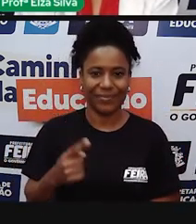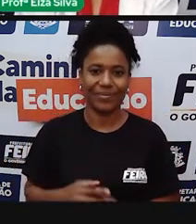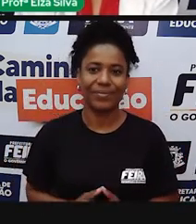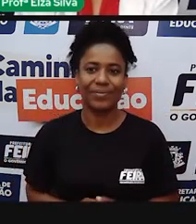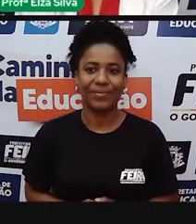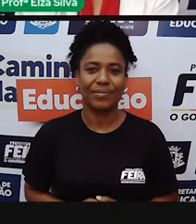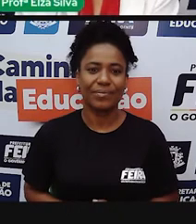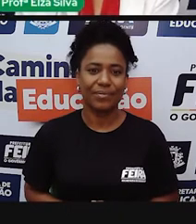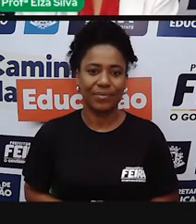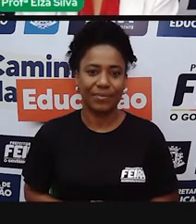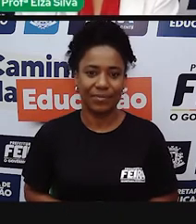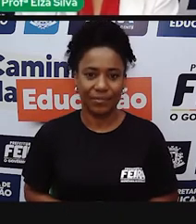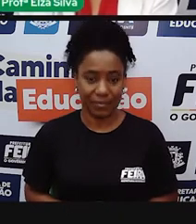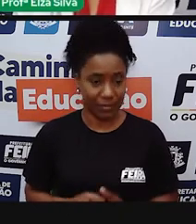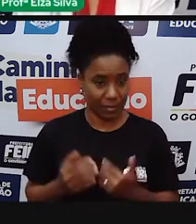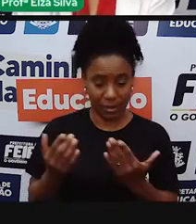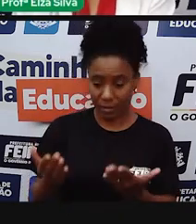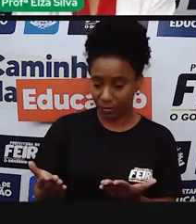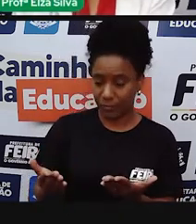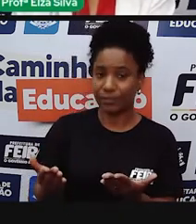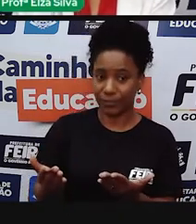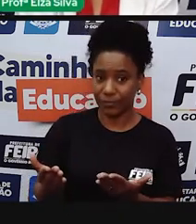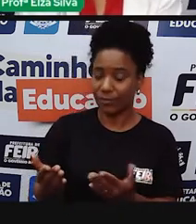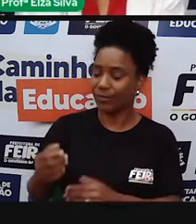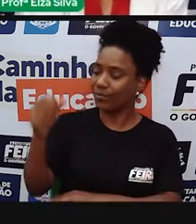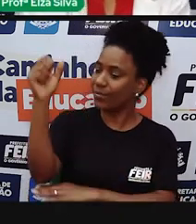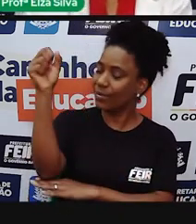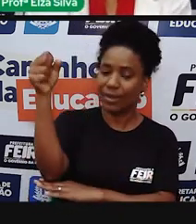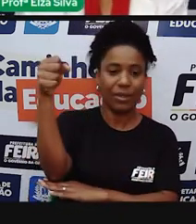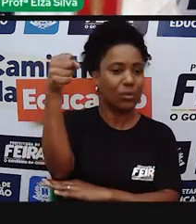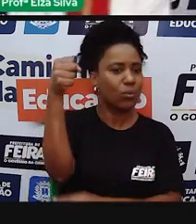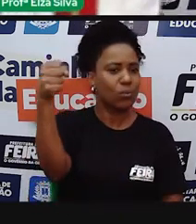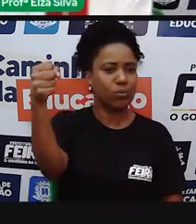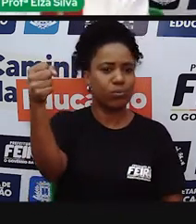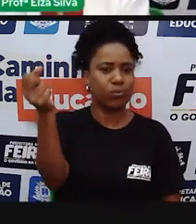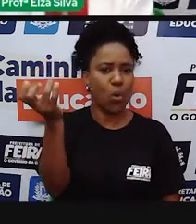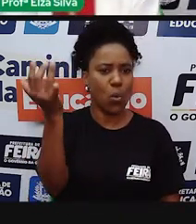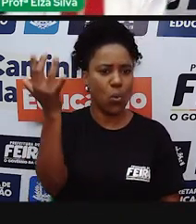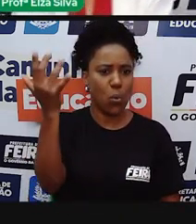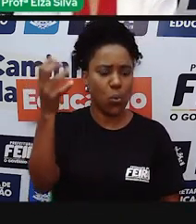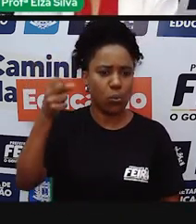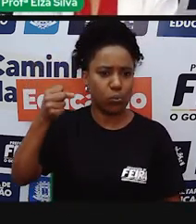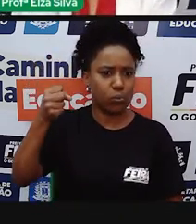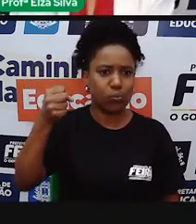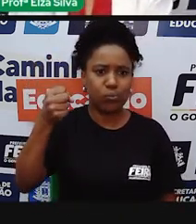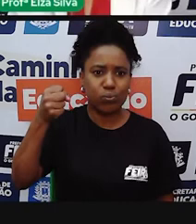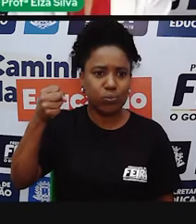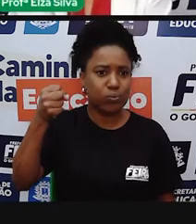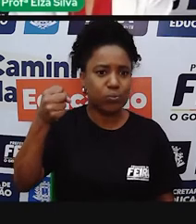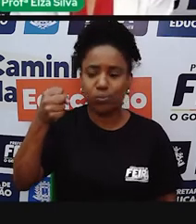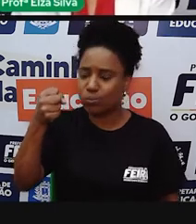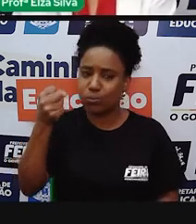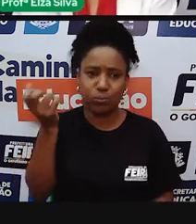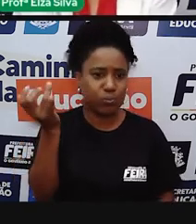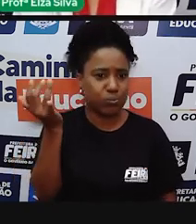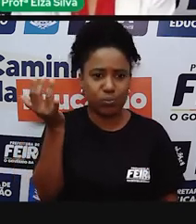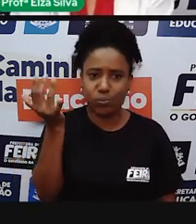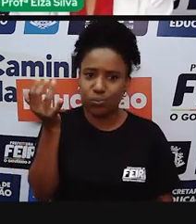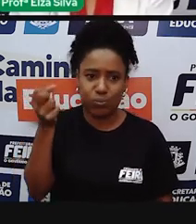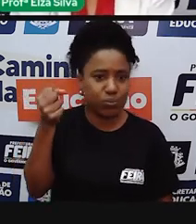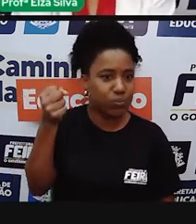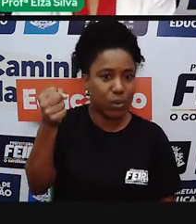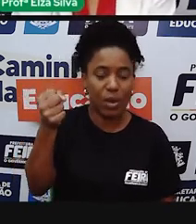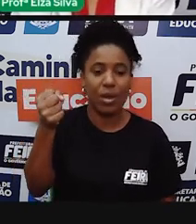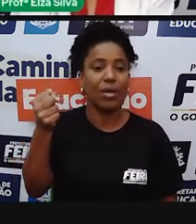Movement. Então, a chama ou tocha, né, como é conhecida, olímpica, é um símbolo usado